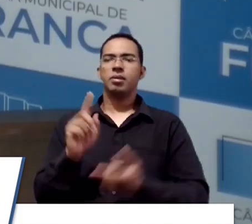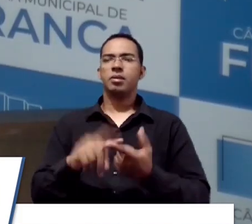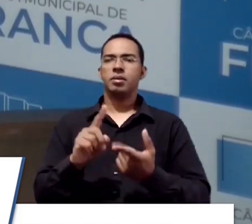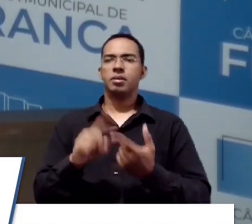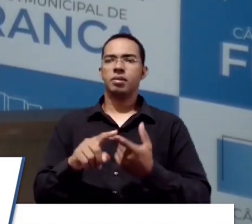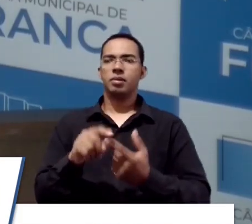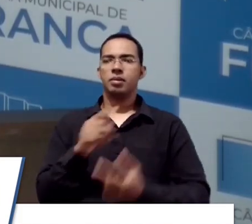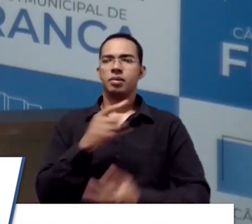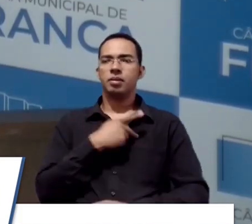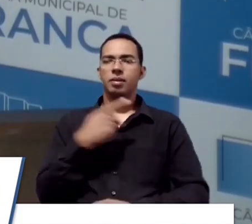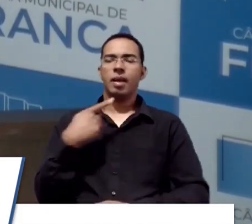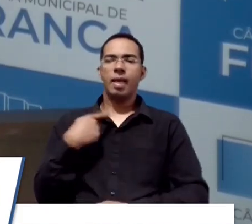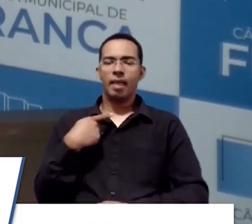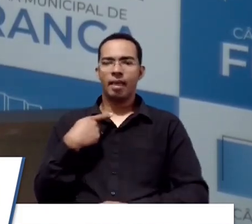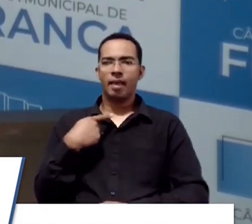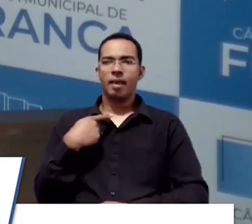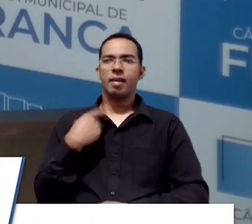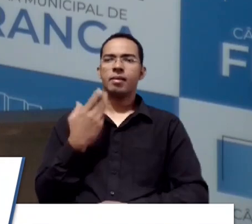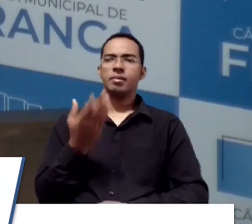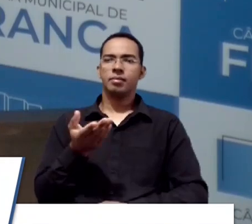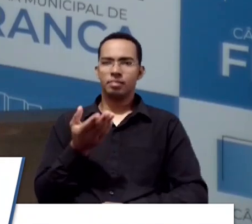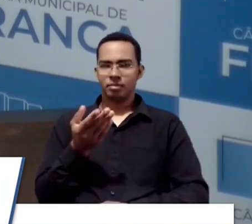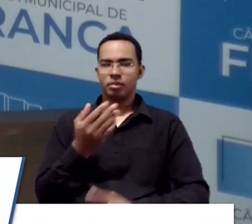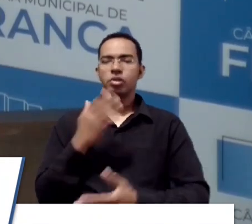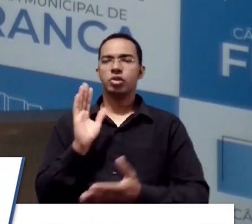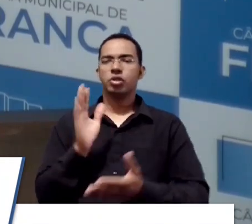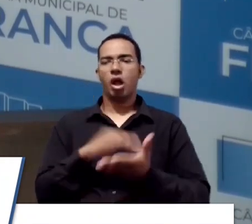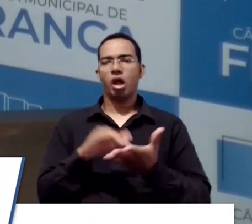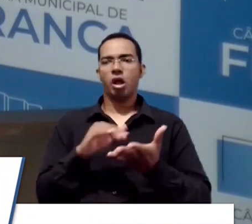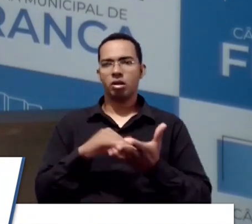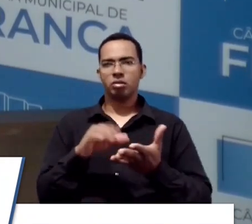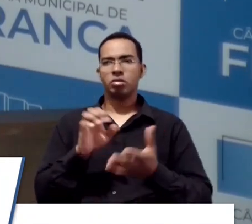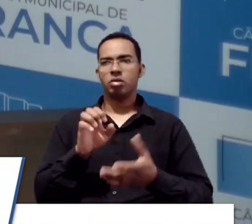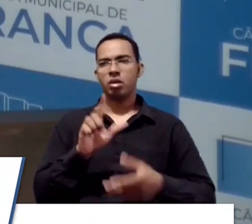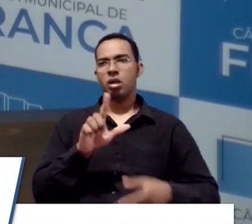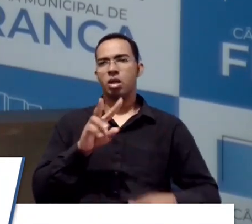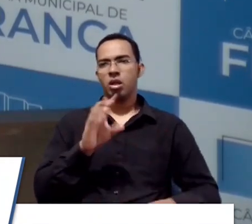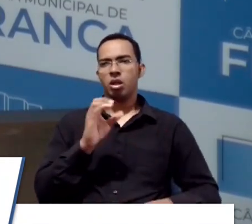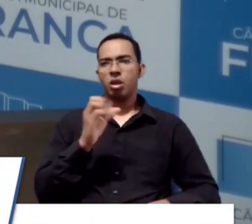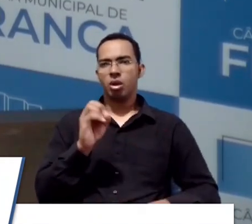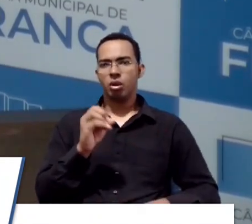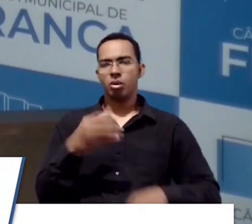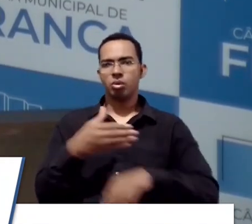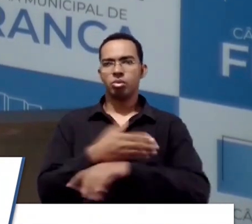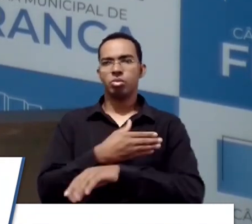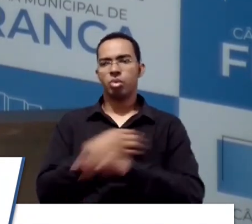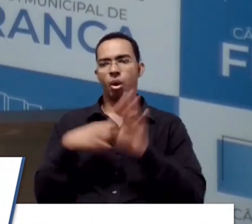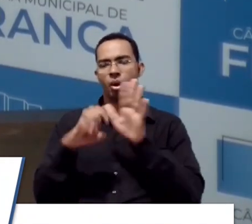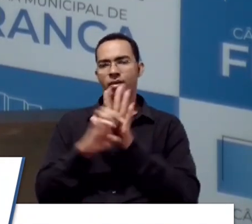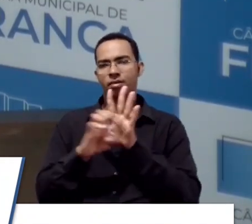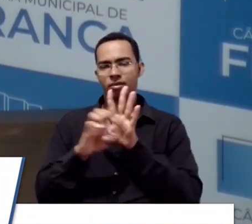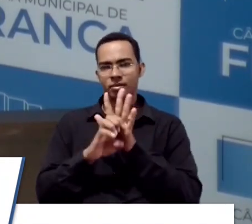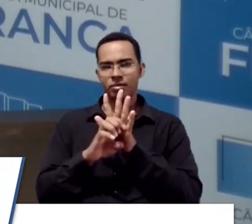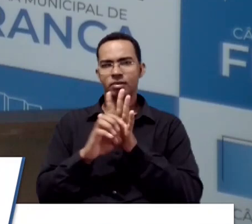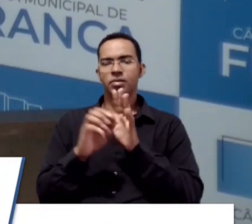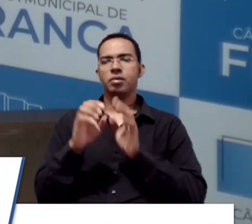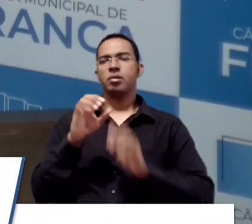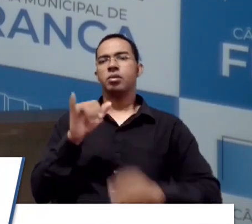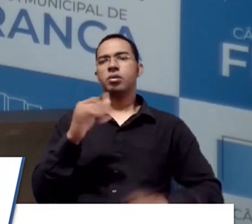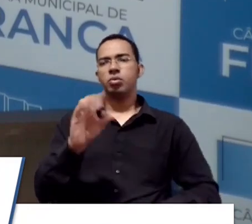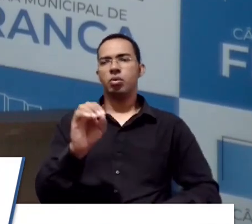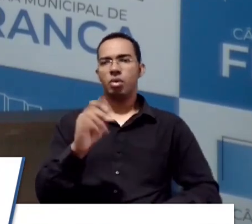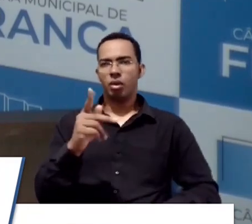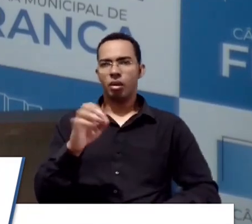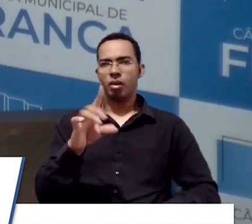ao nosso querido, que foi secretário, Elson Boni, faz parte também do nosso ministério, o João Pedro,